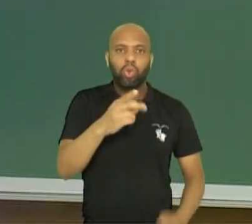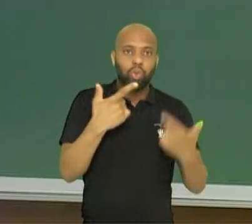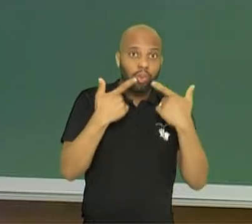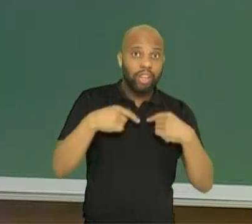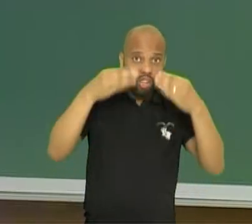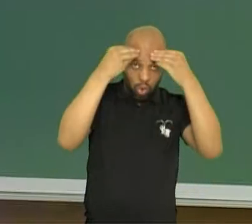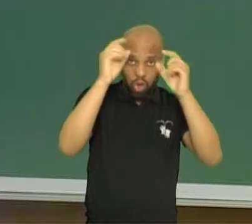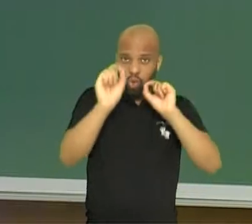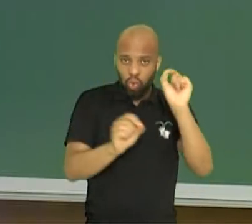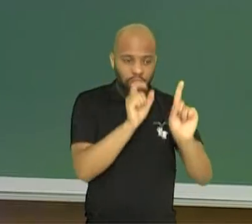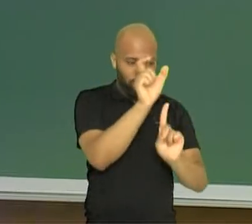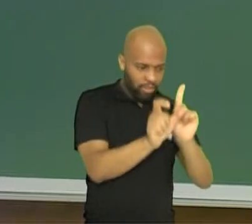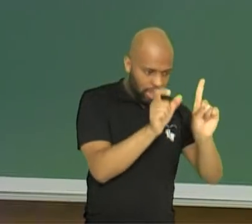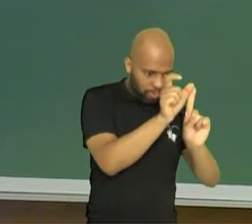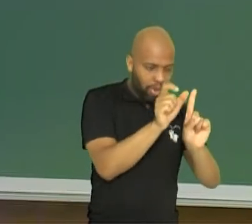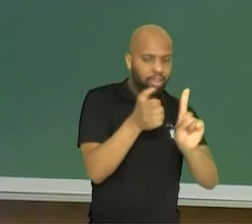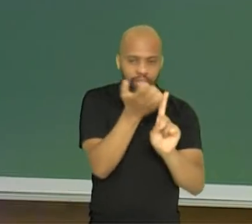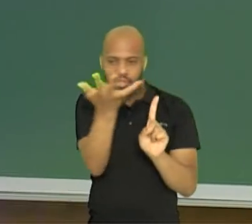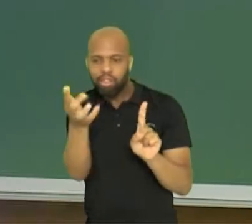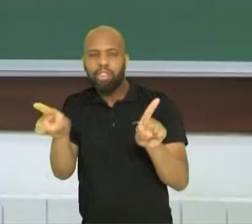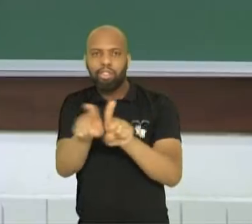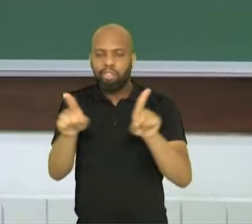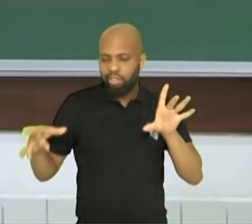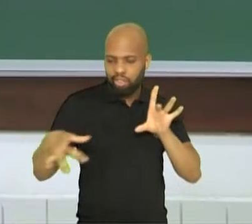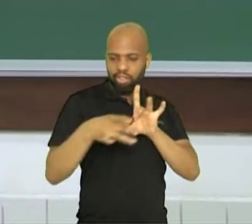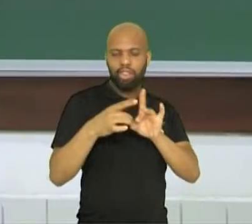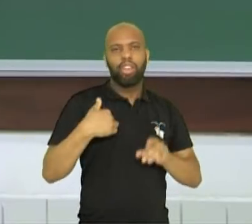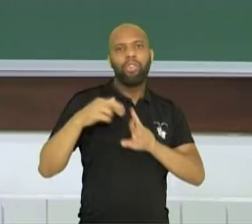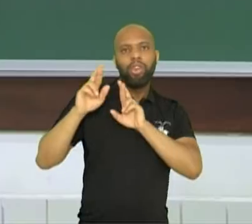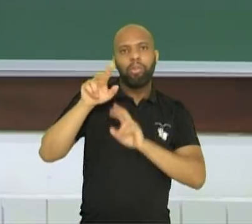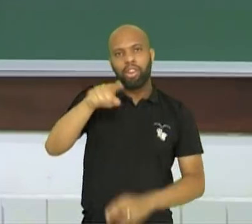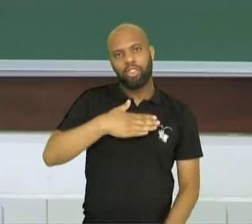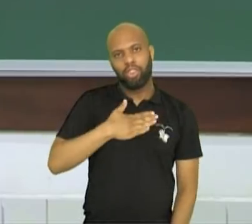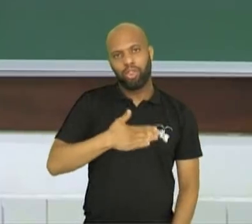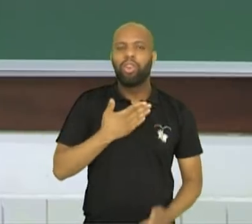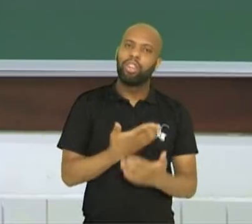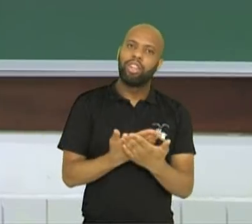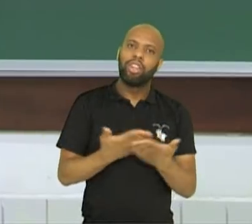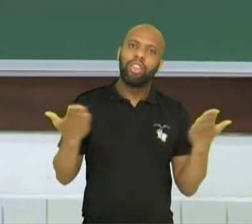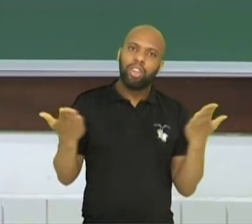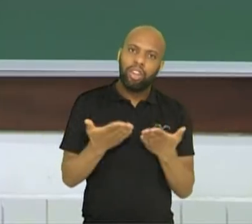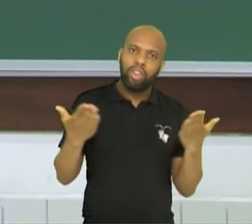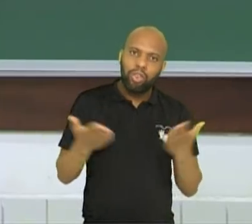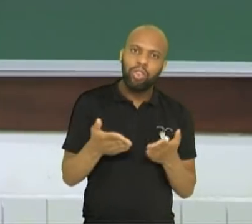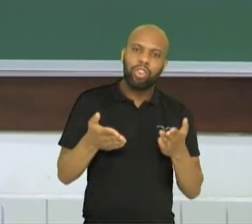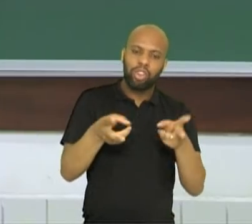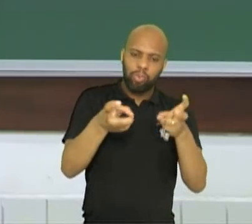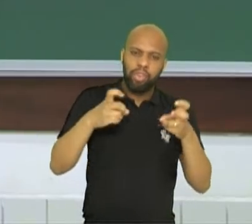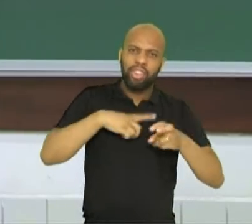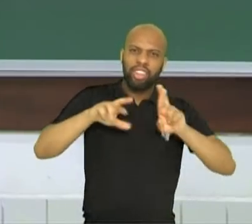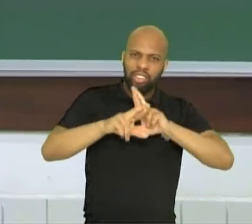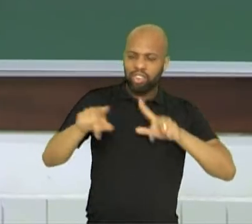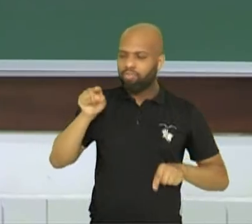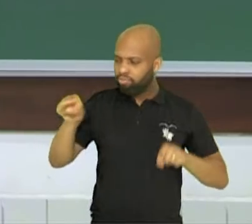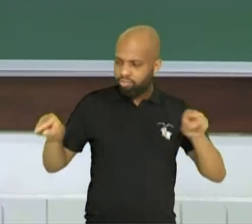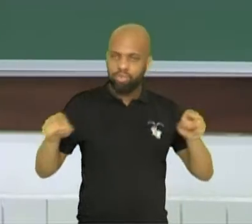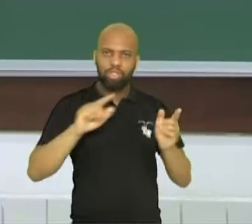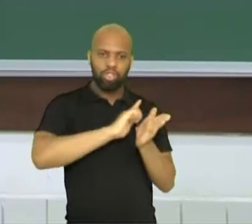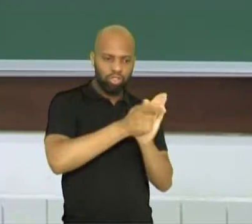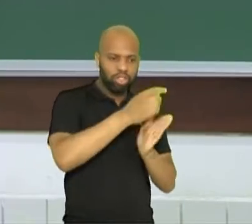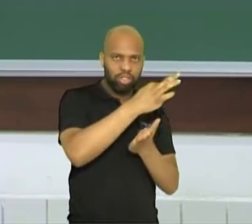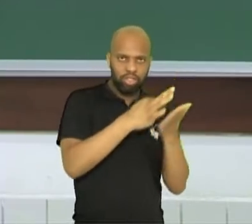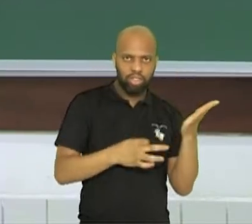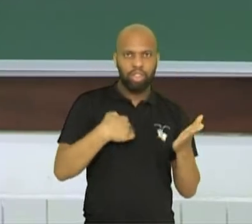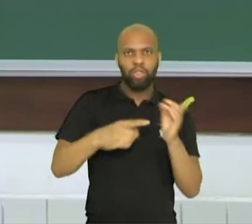linguagem verbal e não verbal como inseparáveis. Eu espero que você tenha gostado da aula de hoje, percebido aí a diferença entre tirinha e